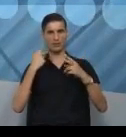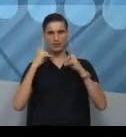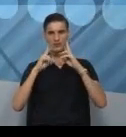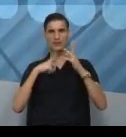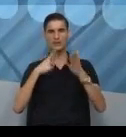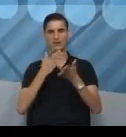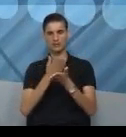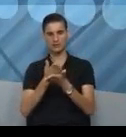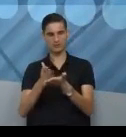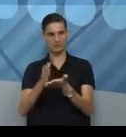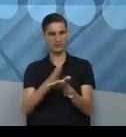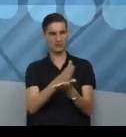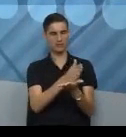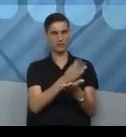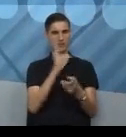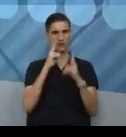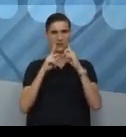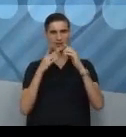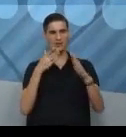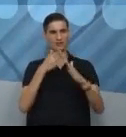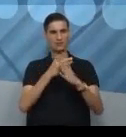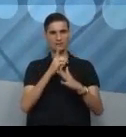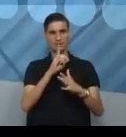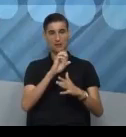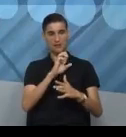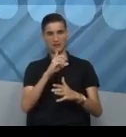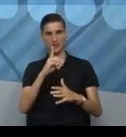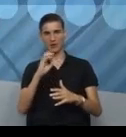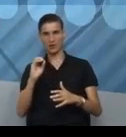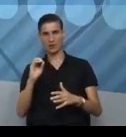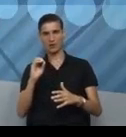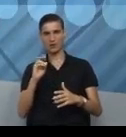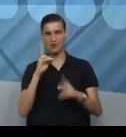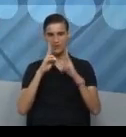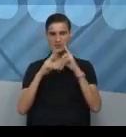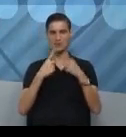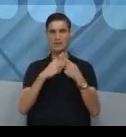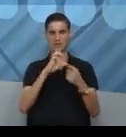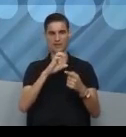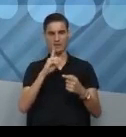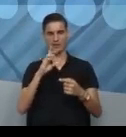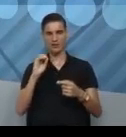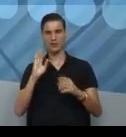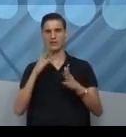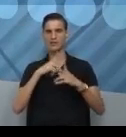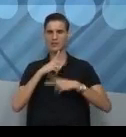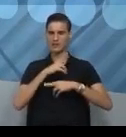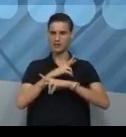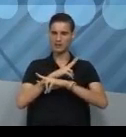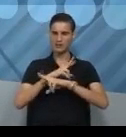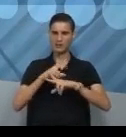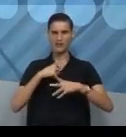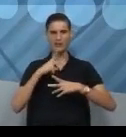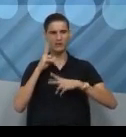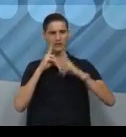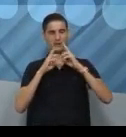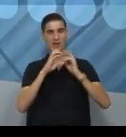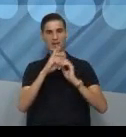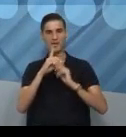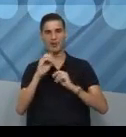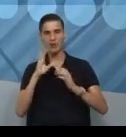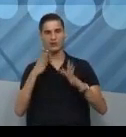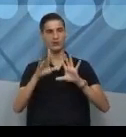separação de variáveis para chegar num sistema de EDOs. Por quê? Porque as EDOs, nós já temos diversas soluções de